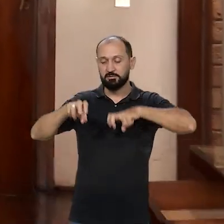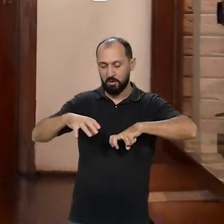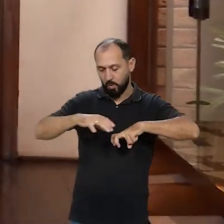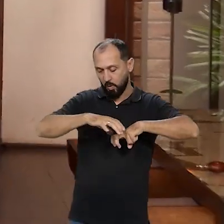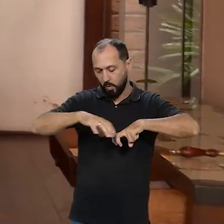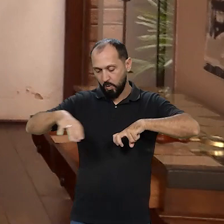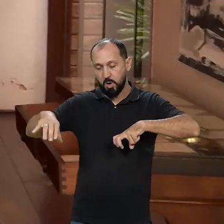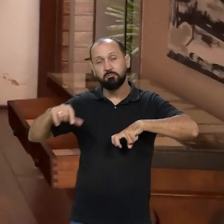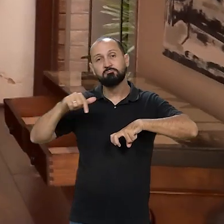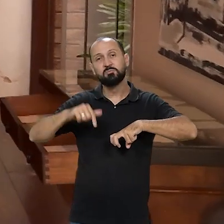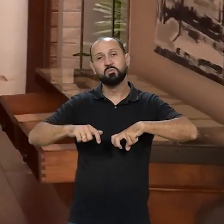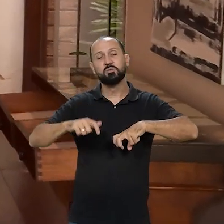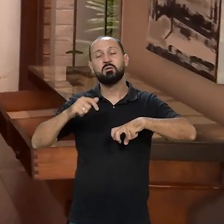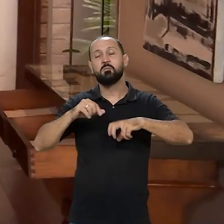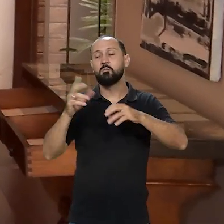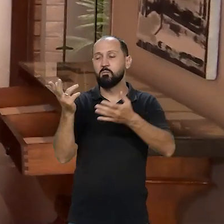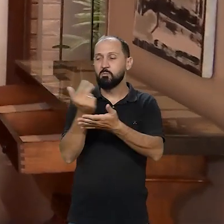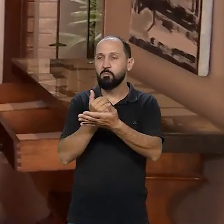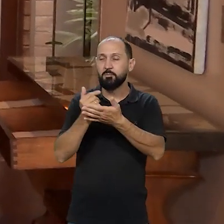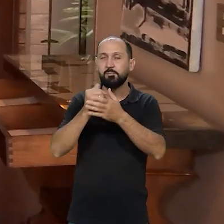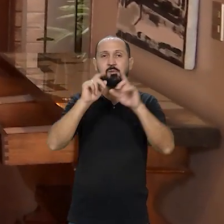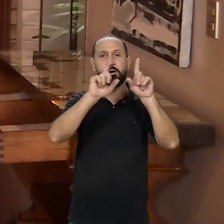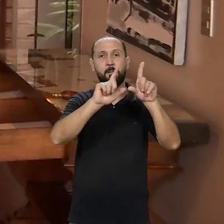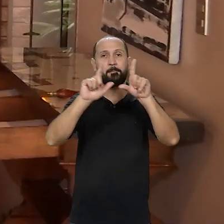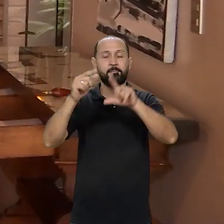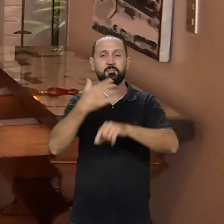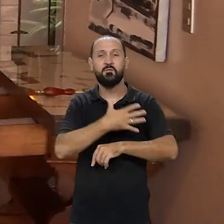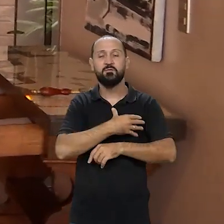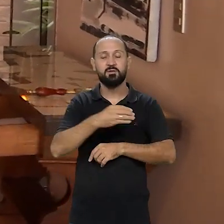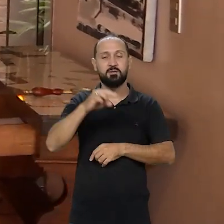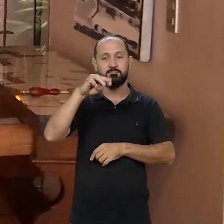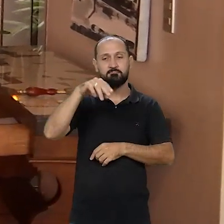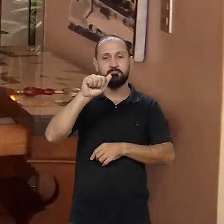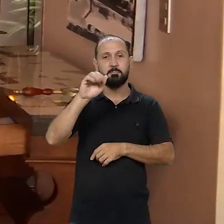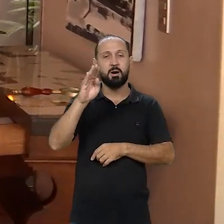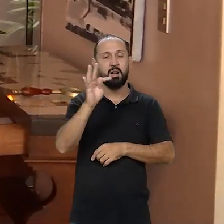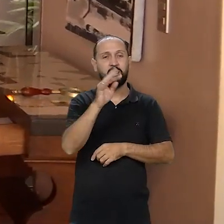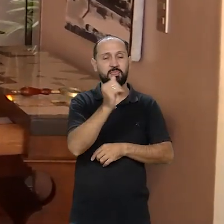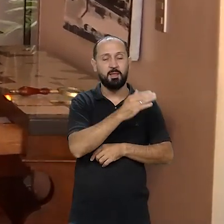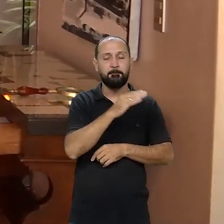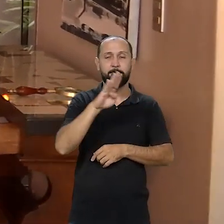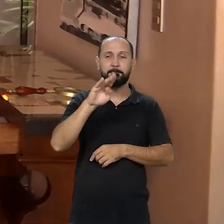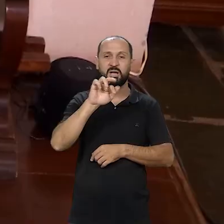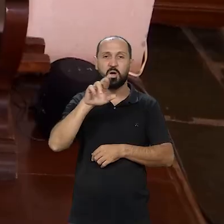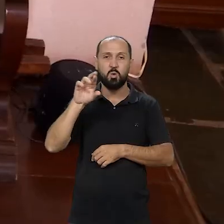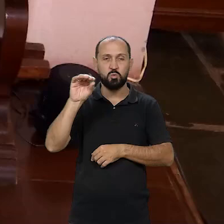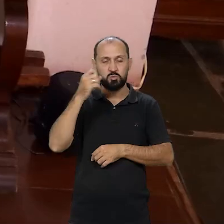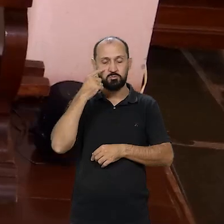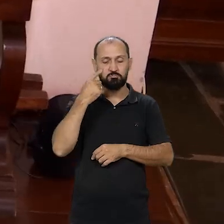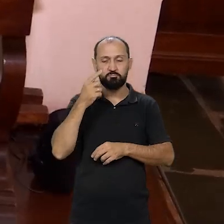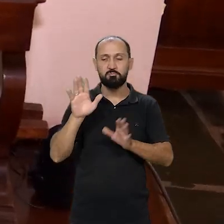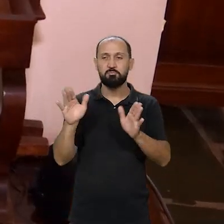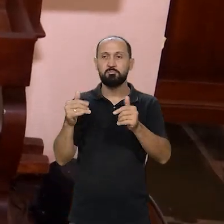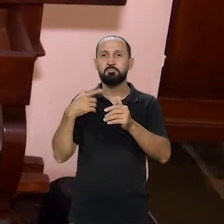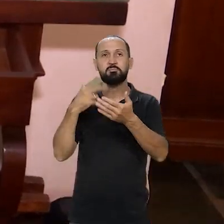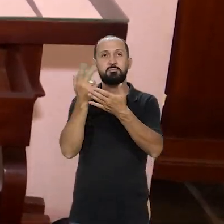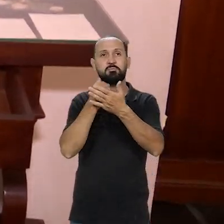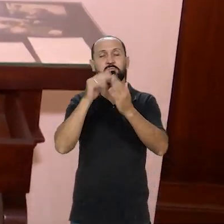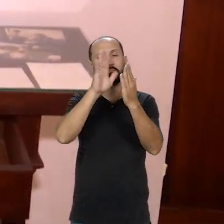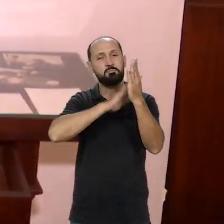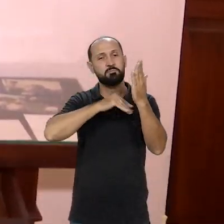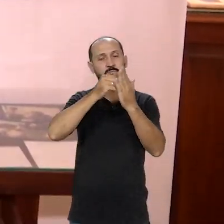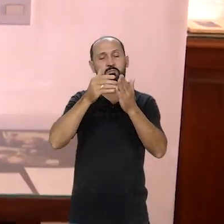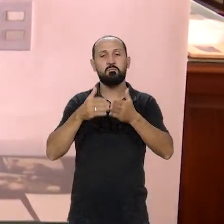na ponta da mesa. O ambiente é decorado por quadros da filha Marta Barros. Entre as duas salas, há quadro